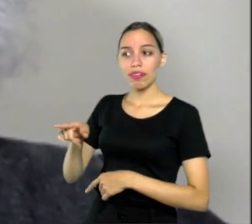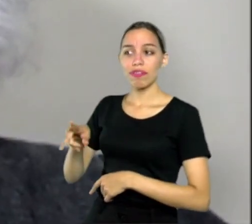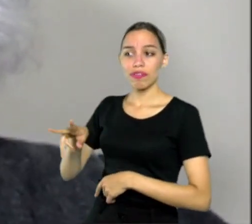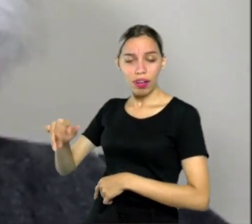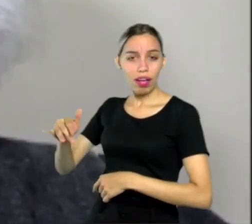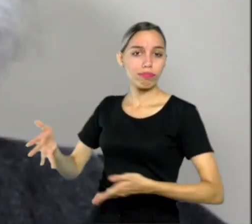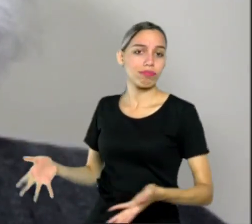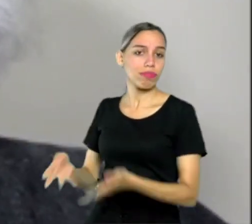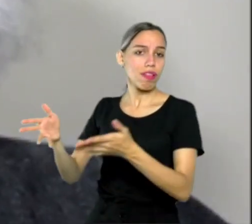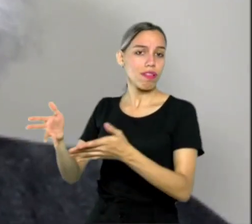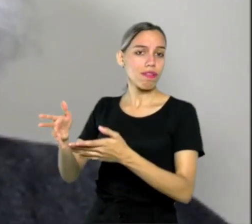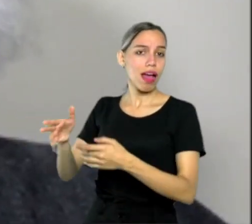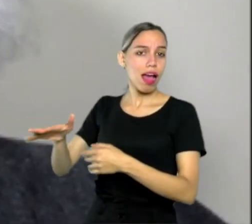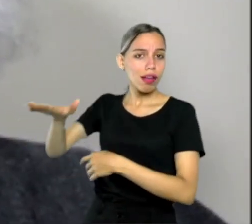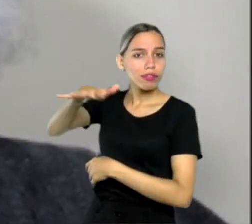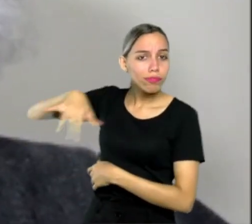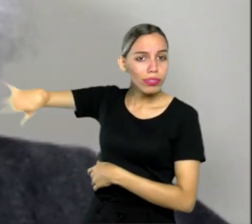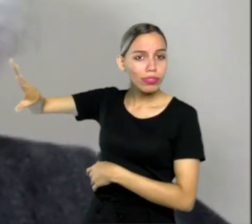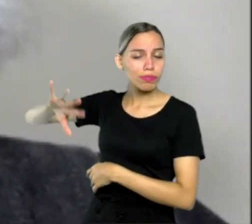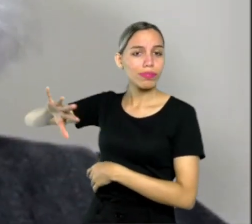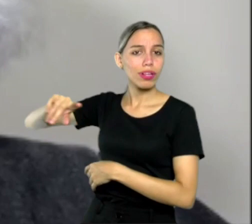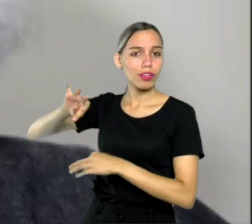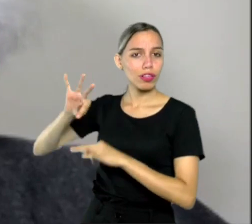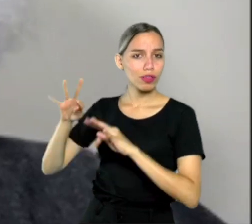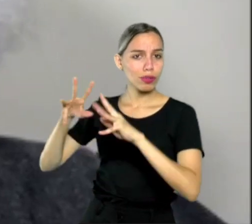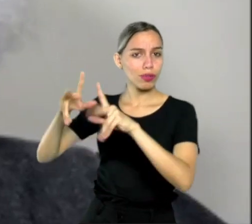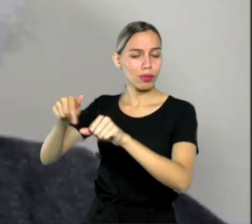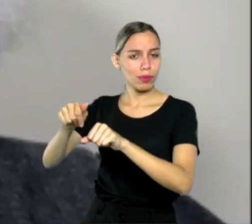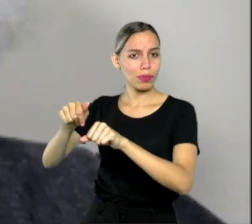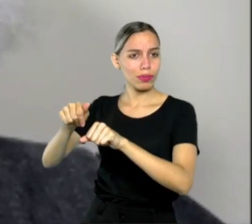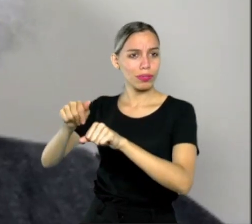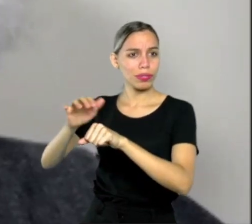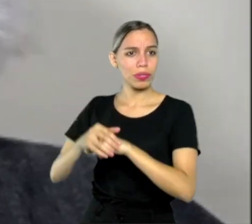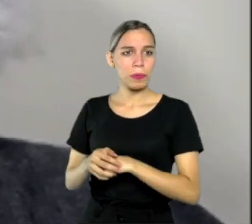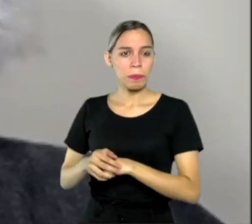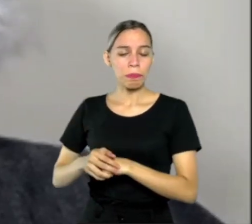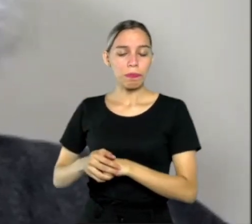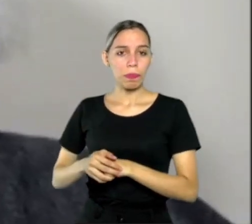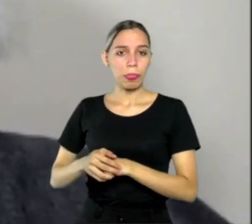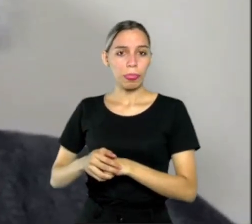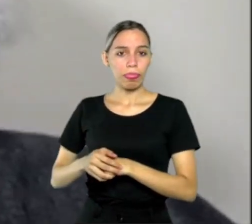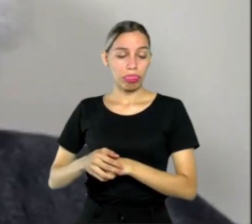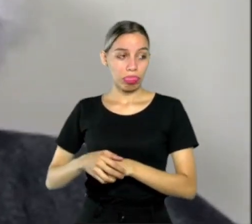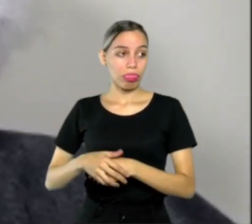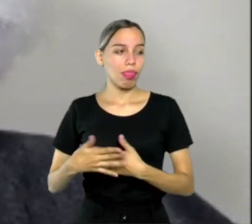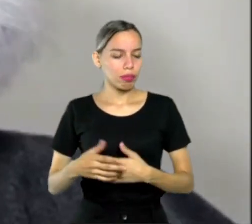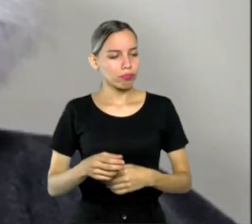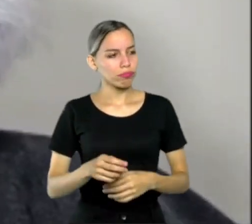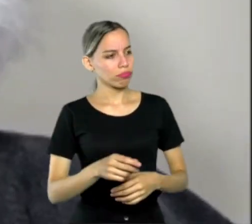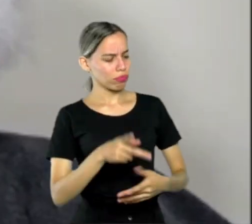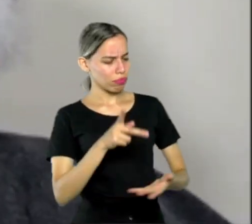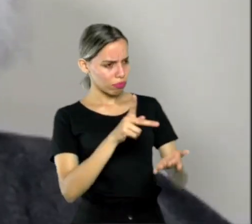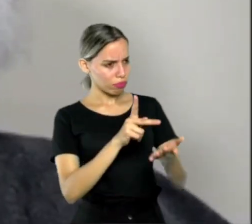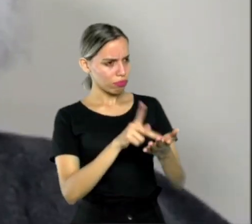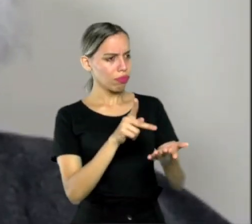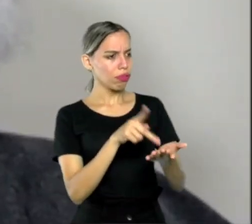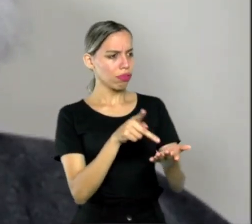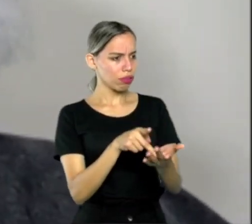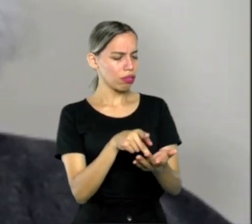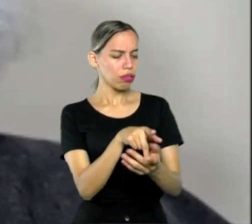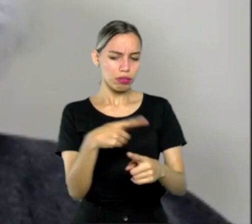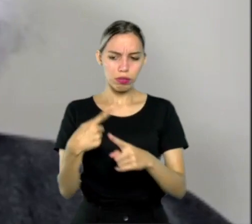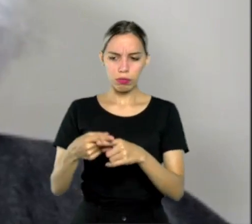Essa visibilidade às escritoras mulheres, né, tem mudado muito, as